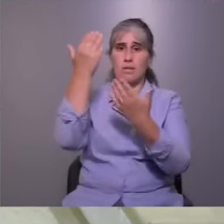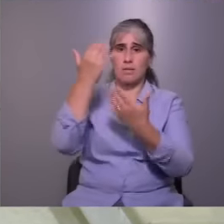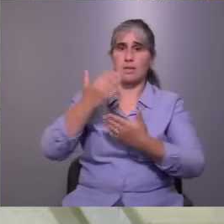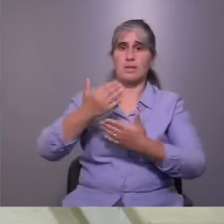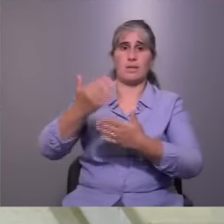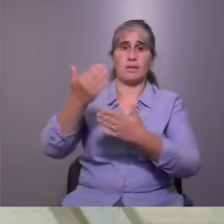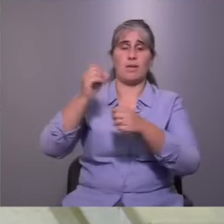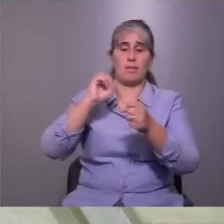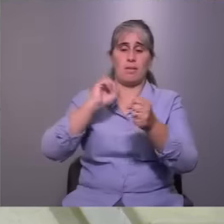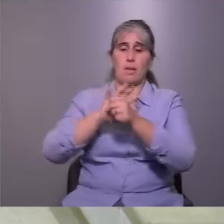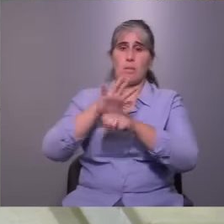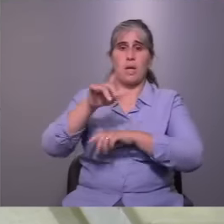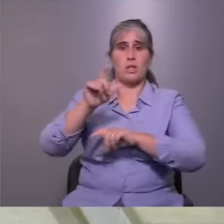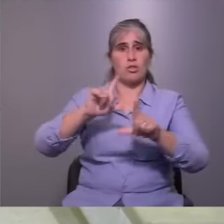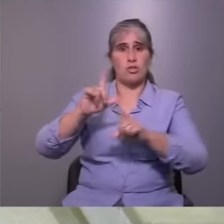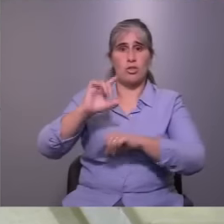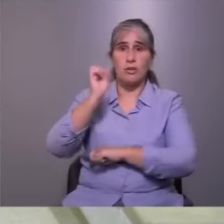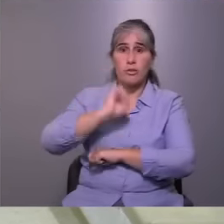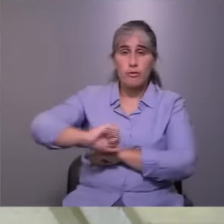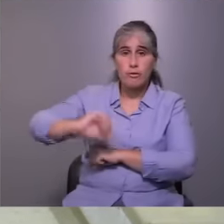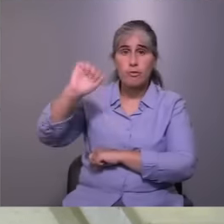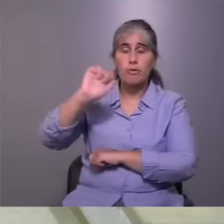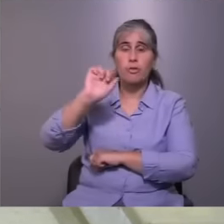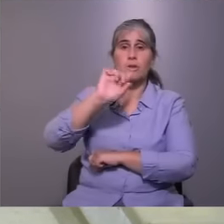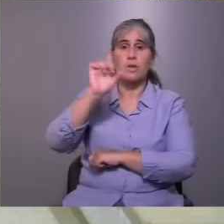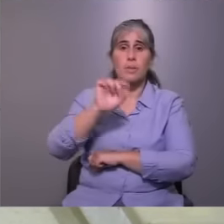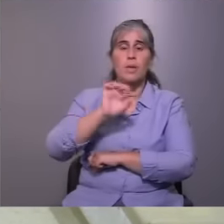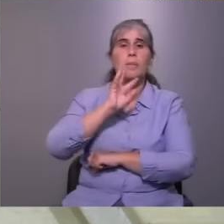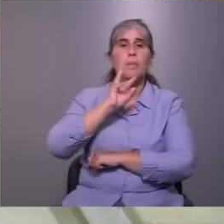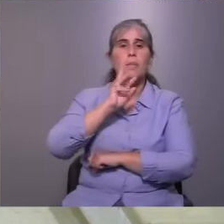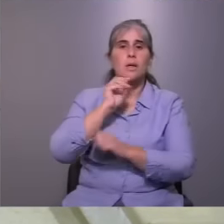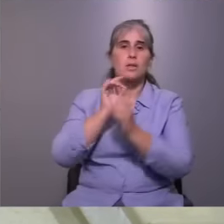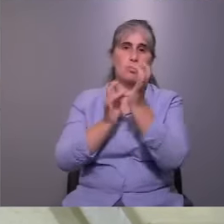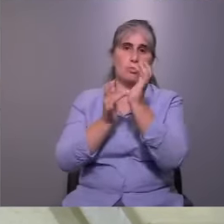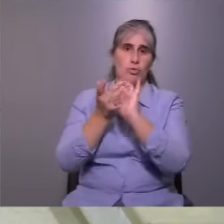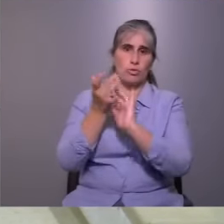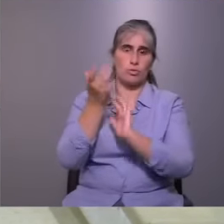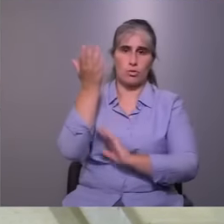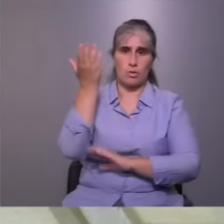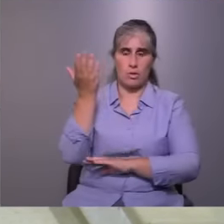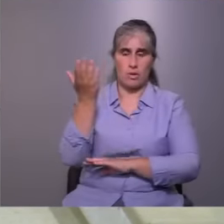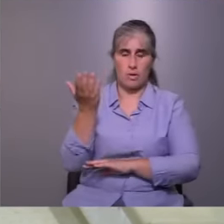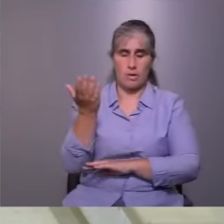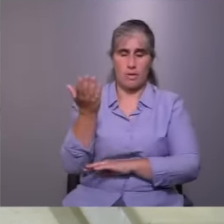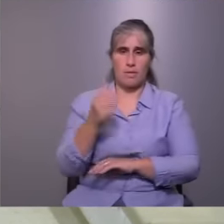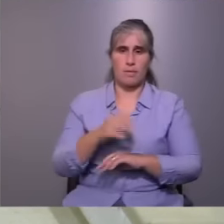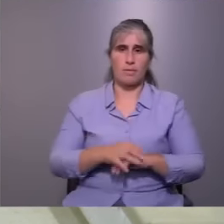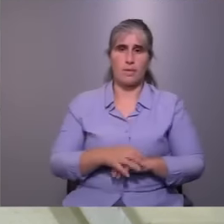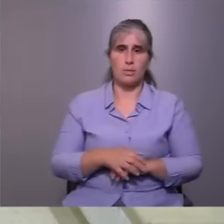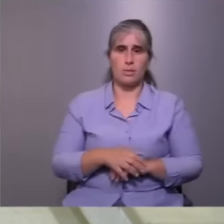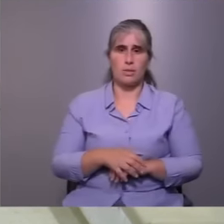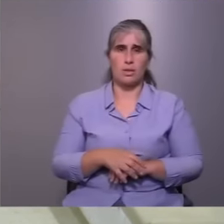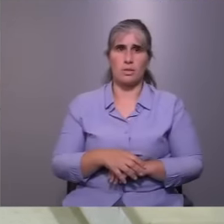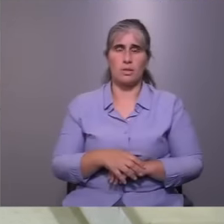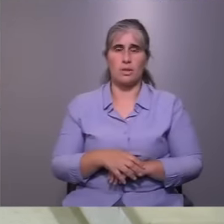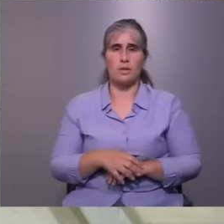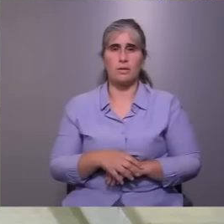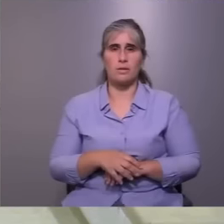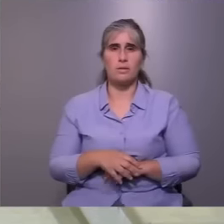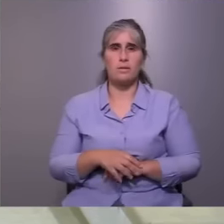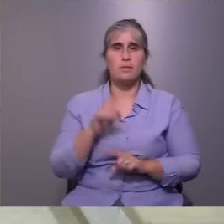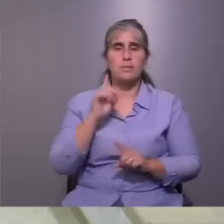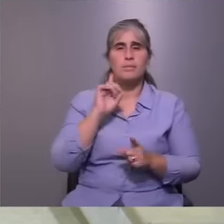isso: salve, salve estrela do mar, salve mãe do Verbo de Deus.